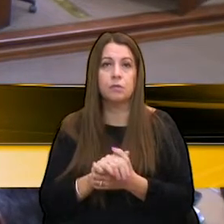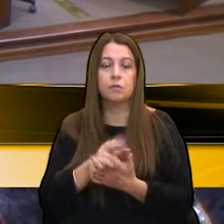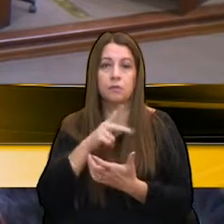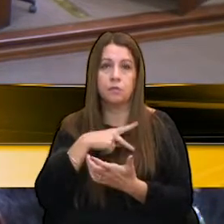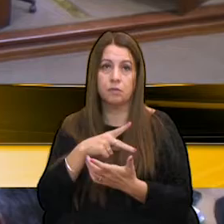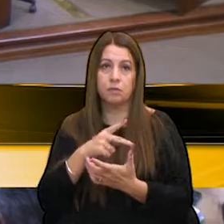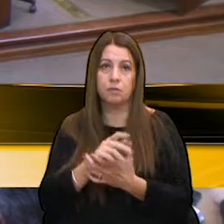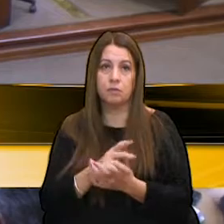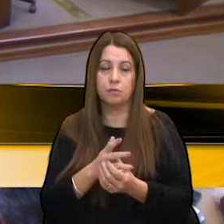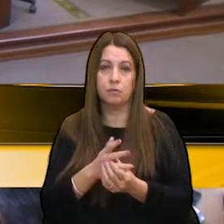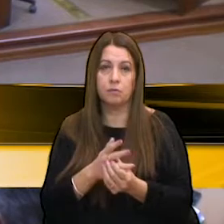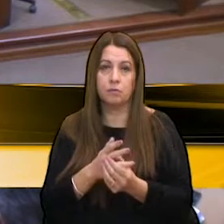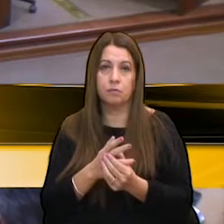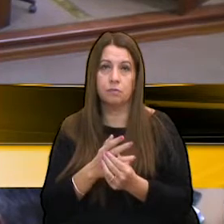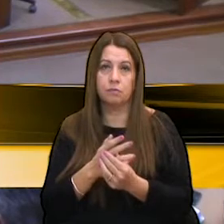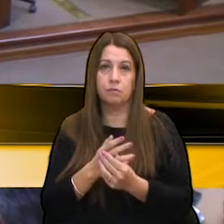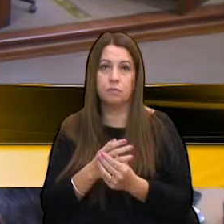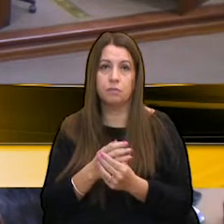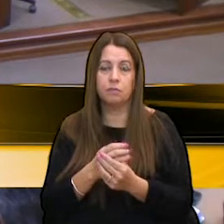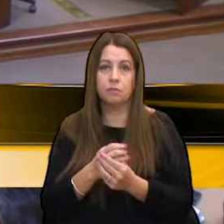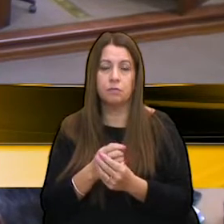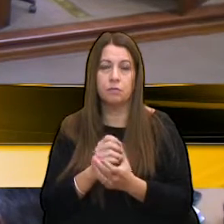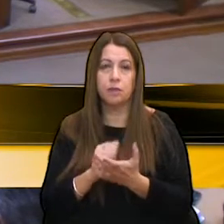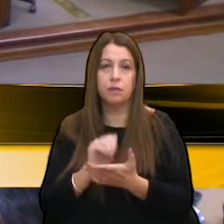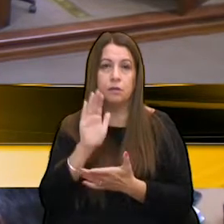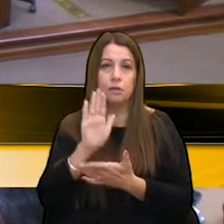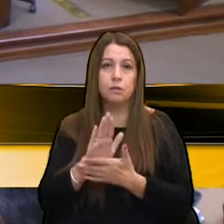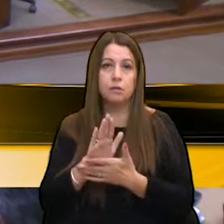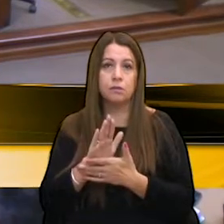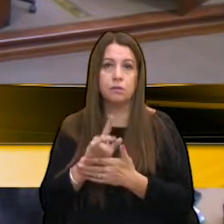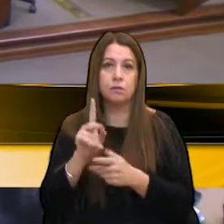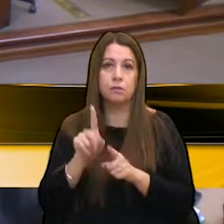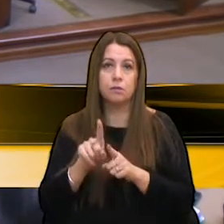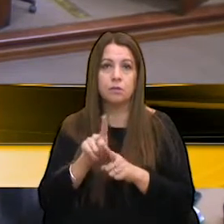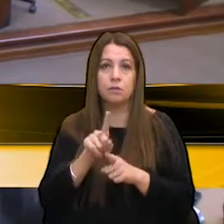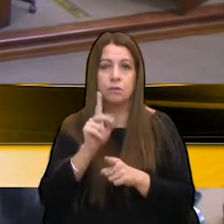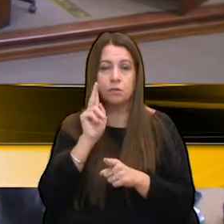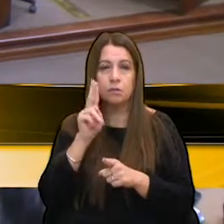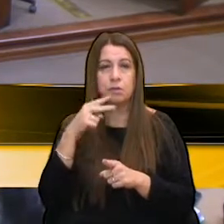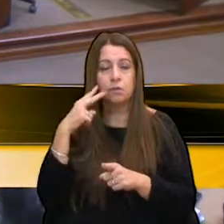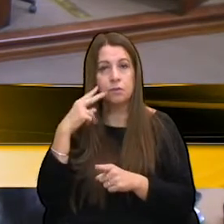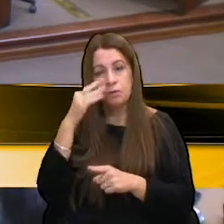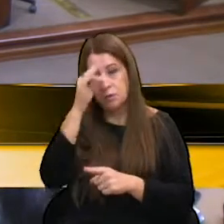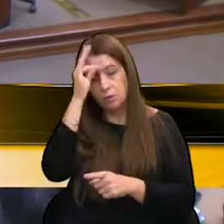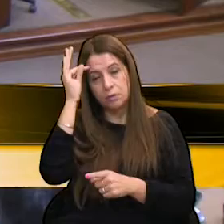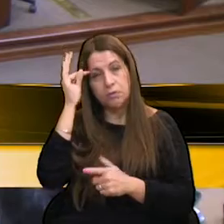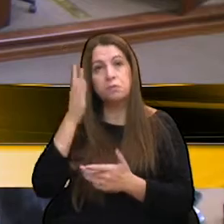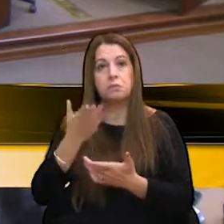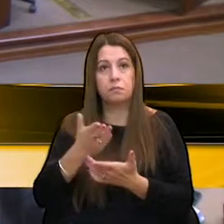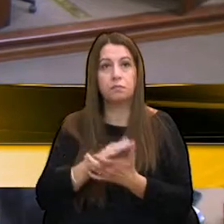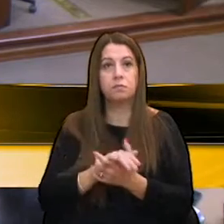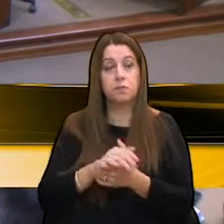Senhor presidente. Para declarar o voto, senhor. Confesso que a argumentação do vereador Tuigo